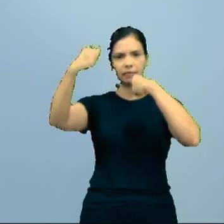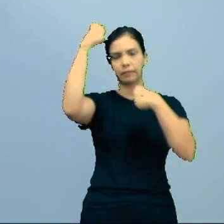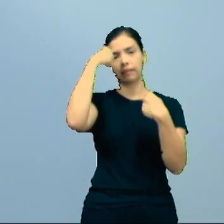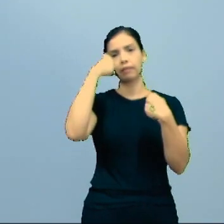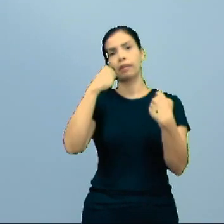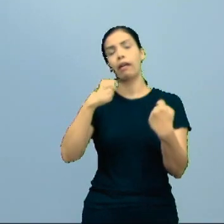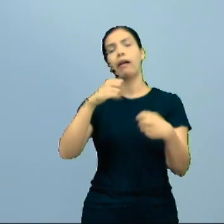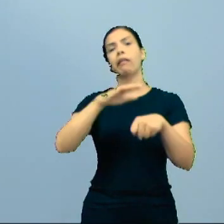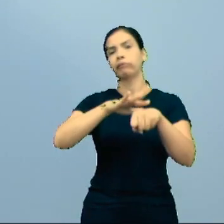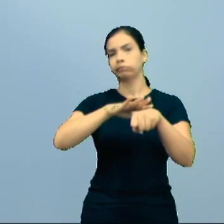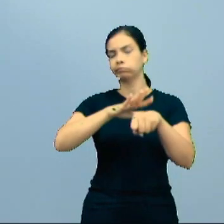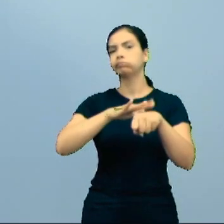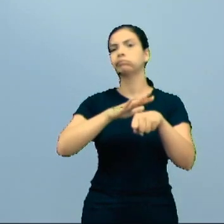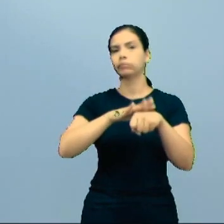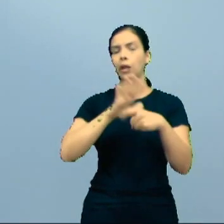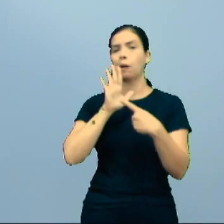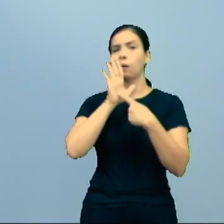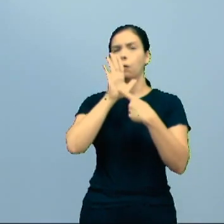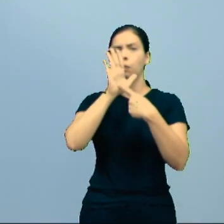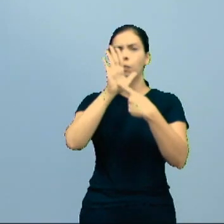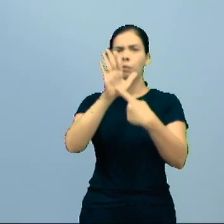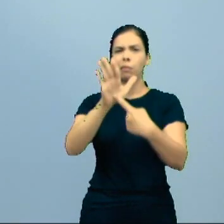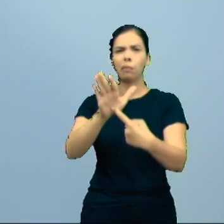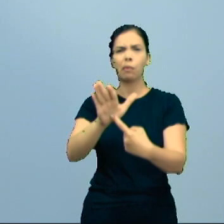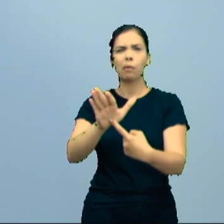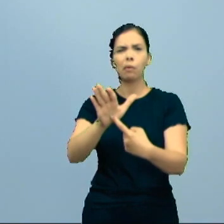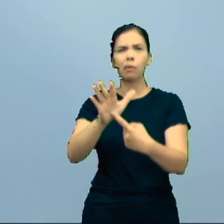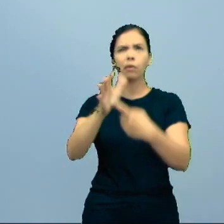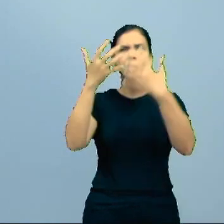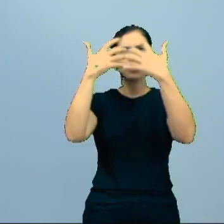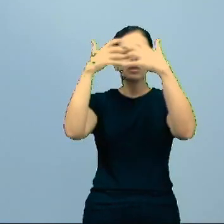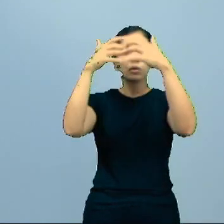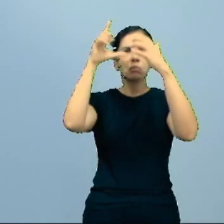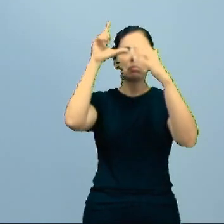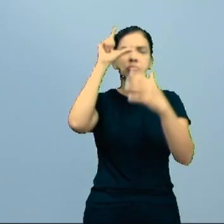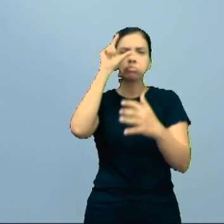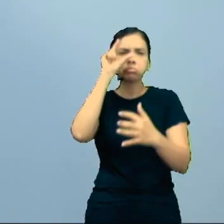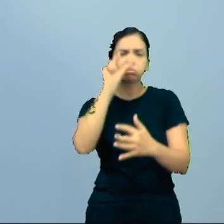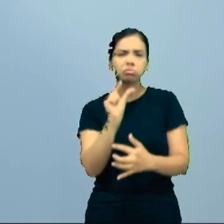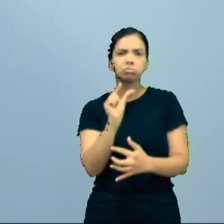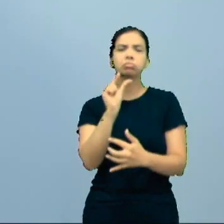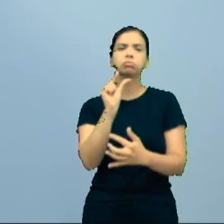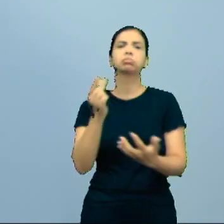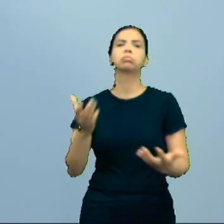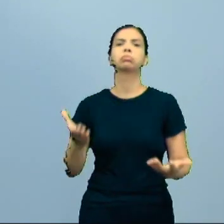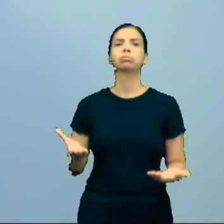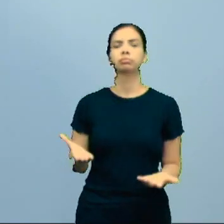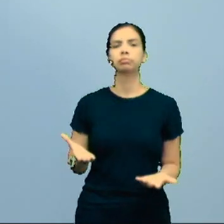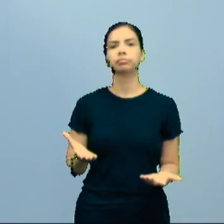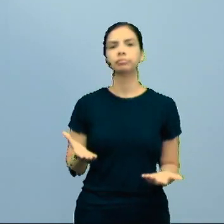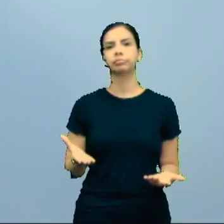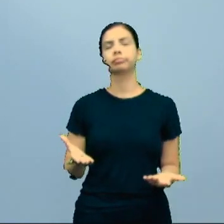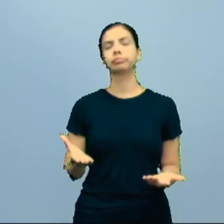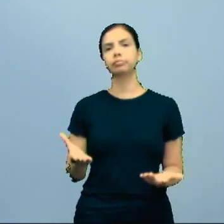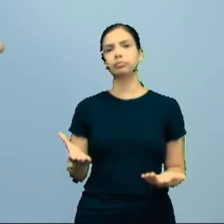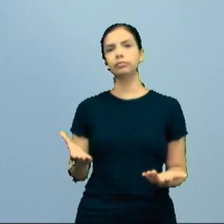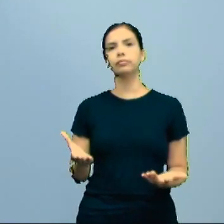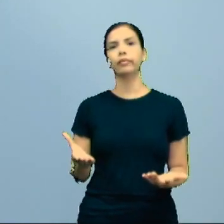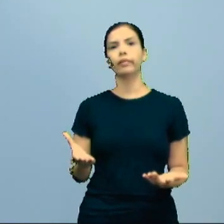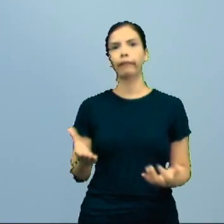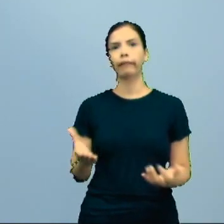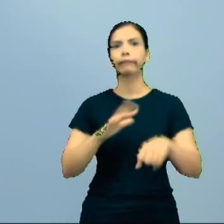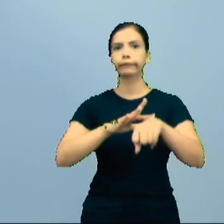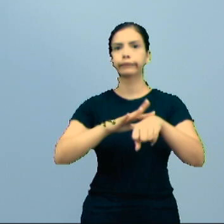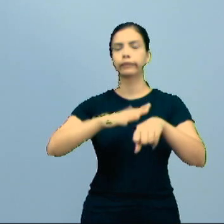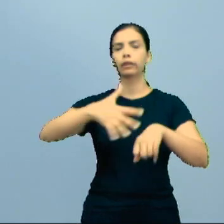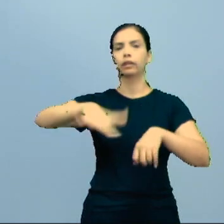essa doença apresenta um declínio cognitivo por parte de seus pacientes, sinais de mal de Parkinson e